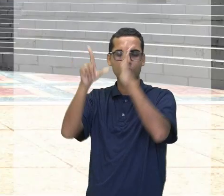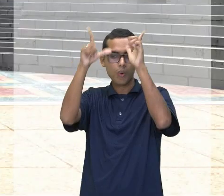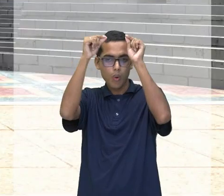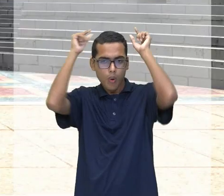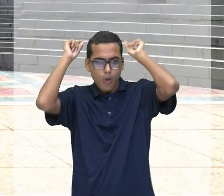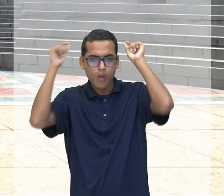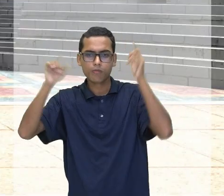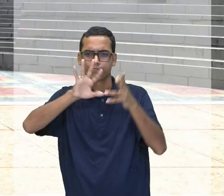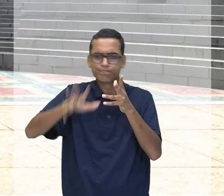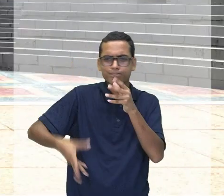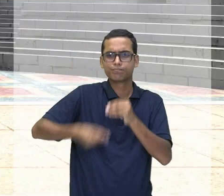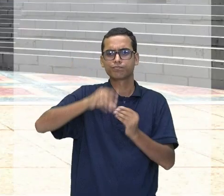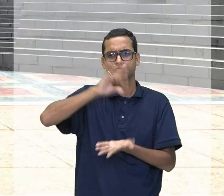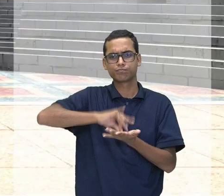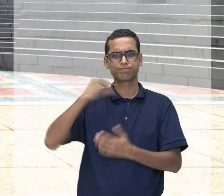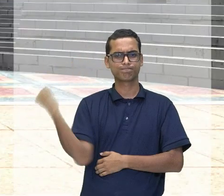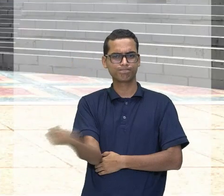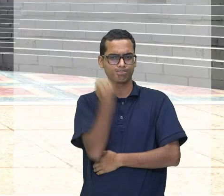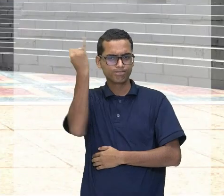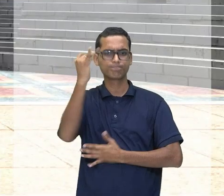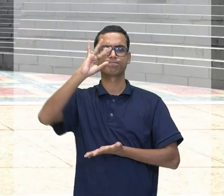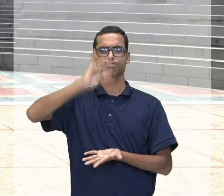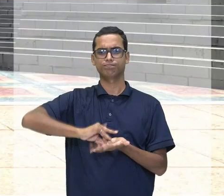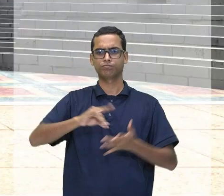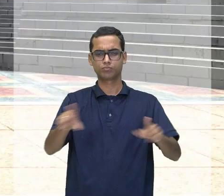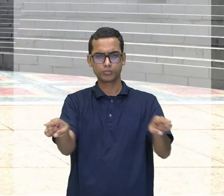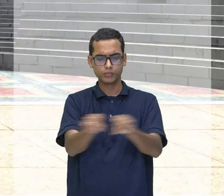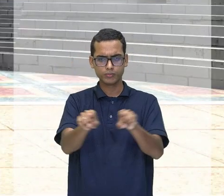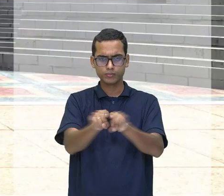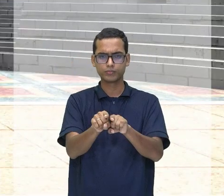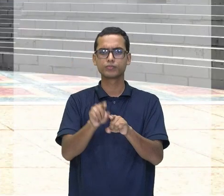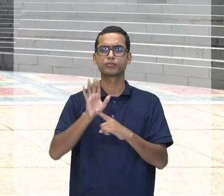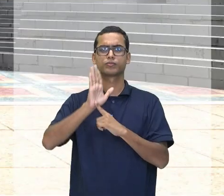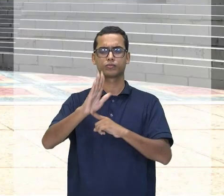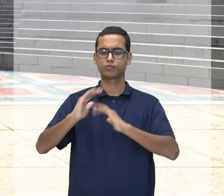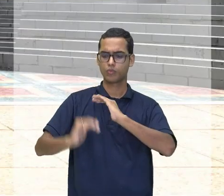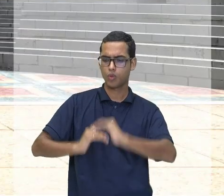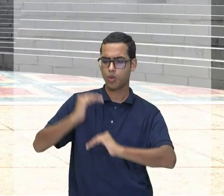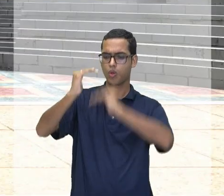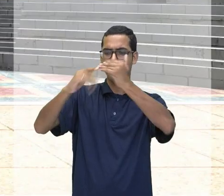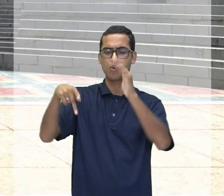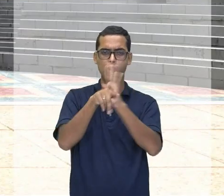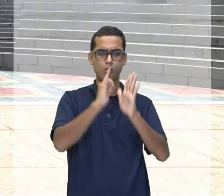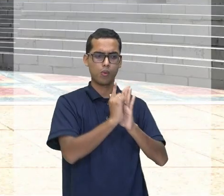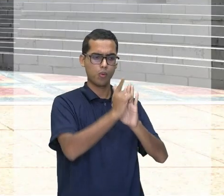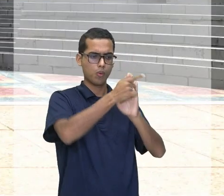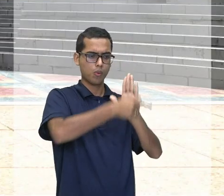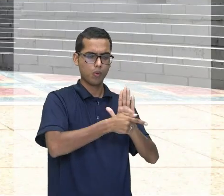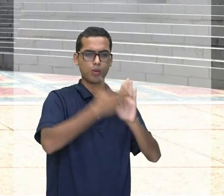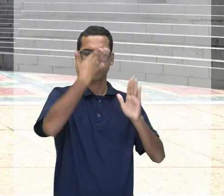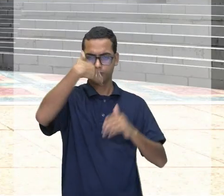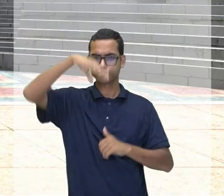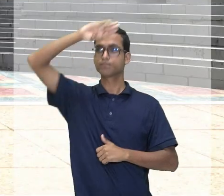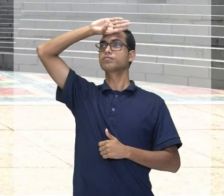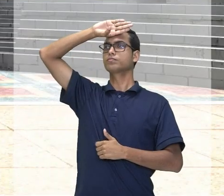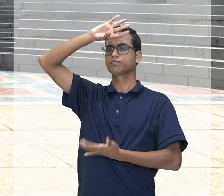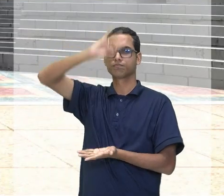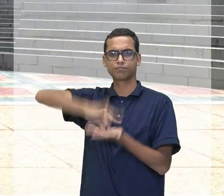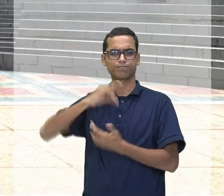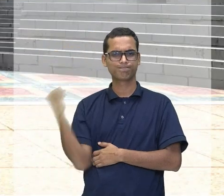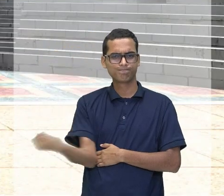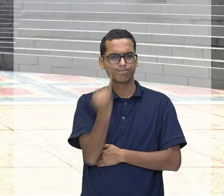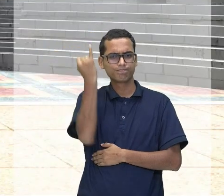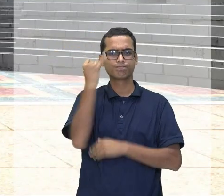suma importância, né, foram de suma importância para a evolução do gênero dramático, né? Eles foram fundamentais aí